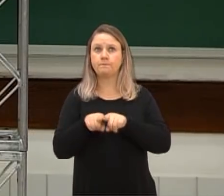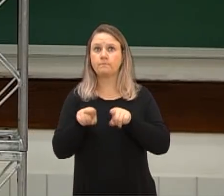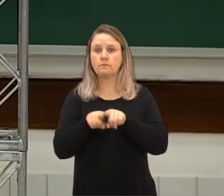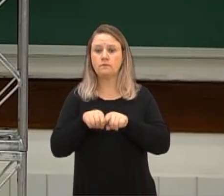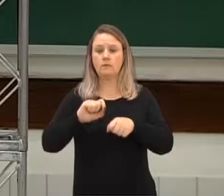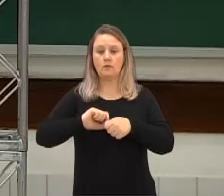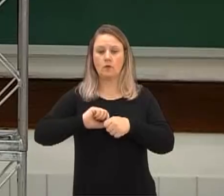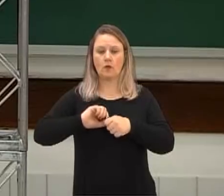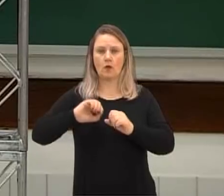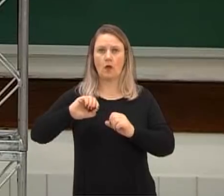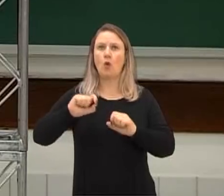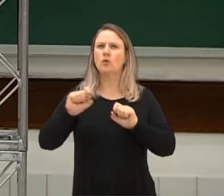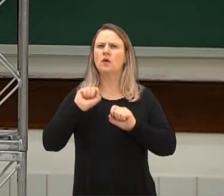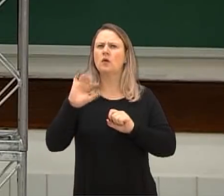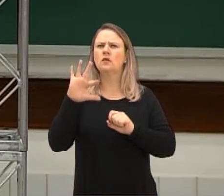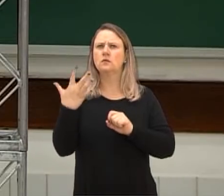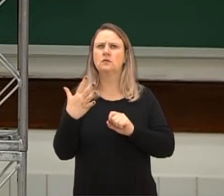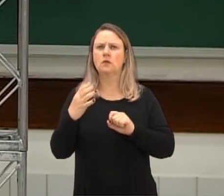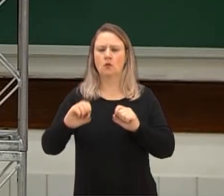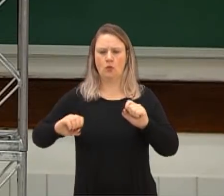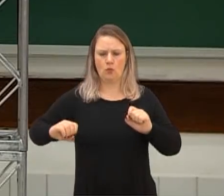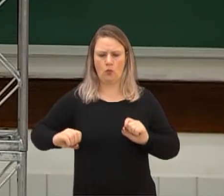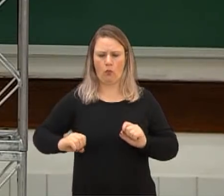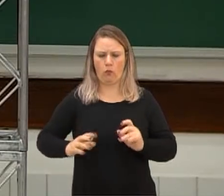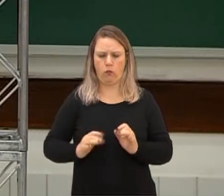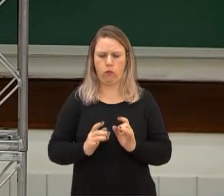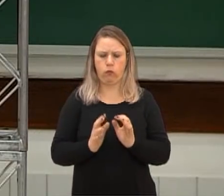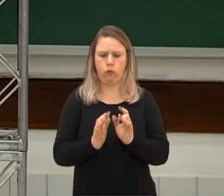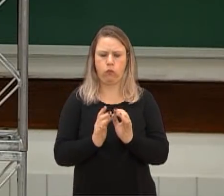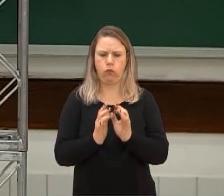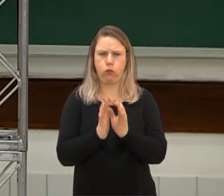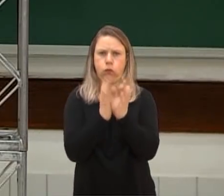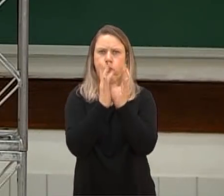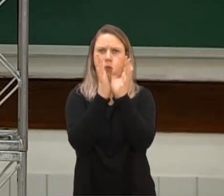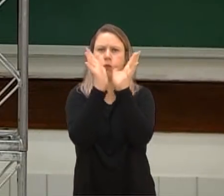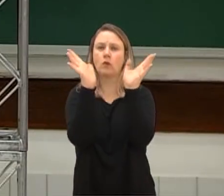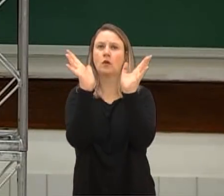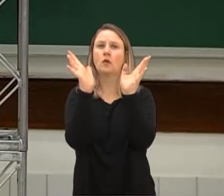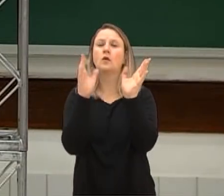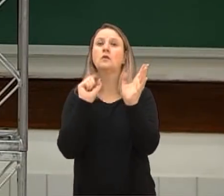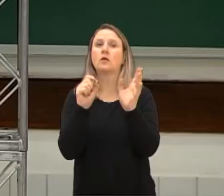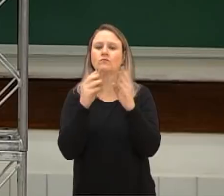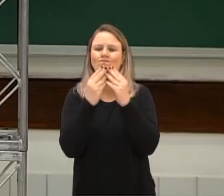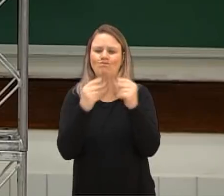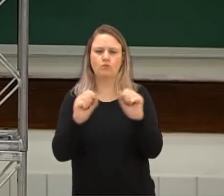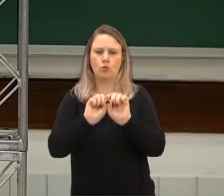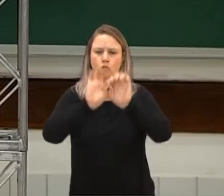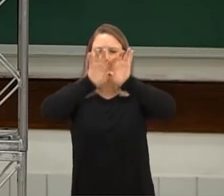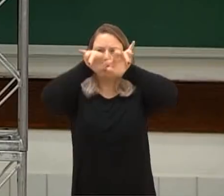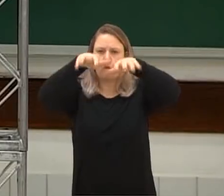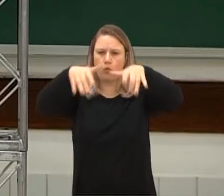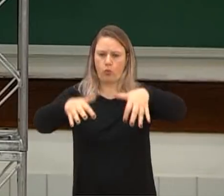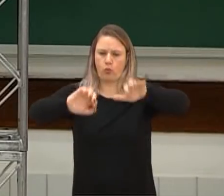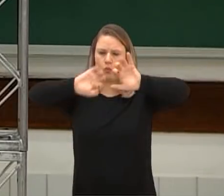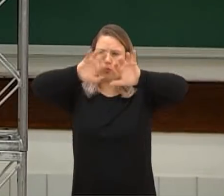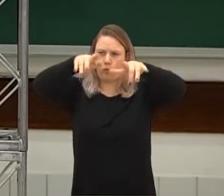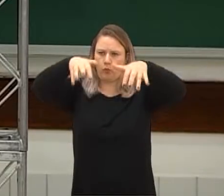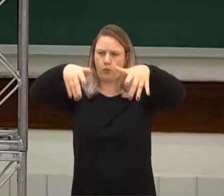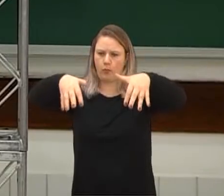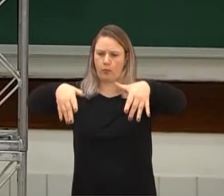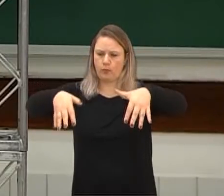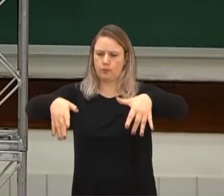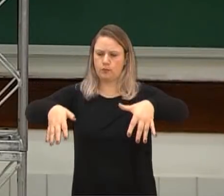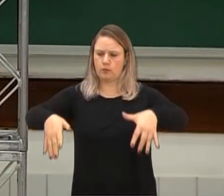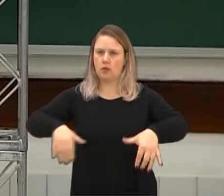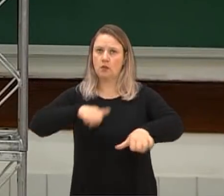esse magma consegue extravasar, fazendo a formação de vulcão. E quando esse magma extravasa e vem para a superfície da Terra,